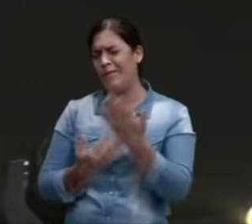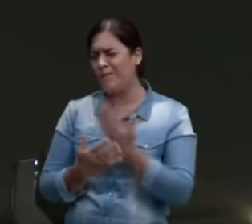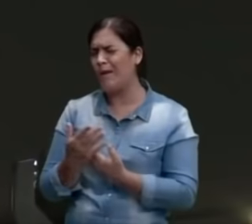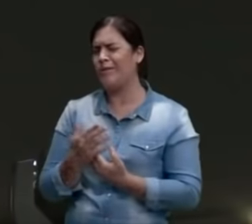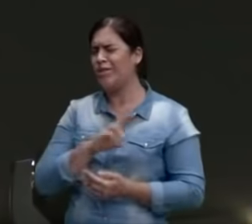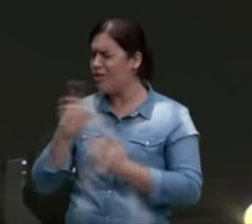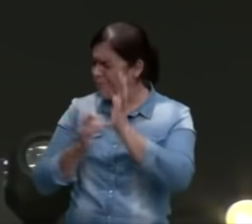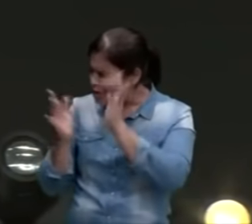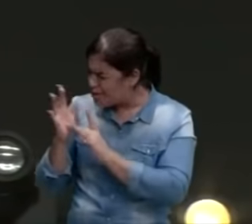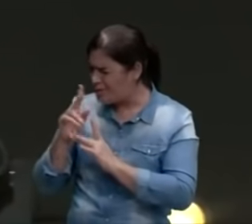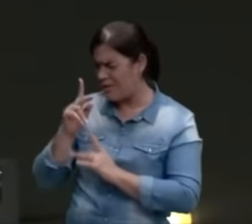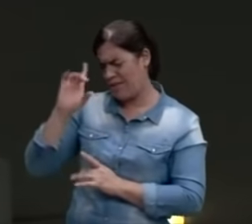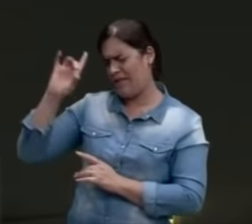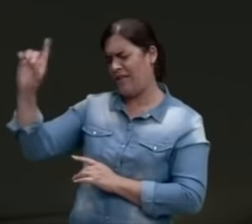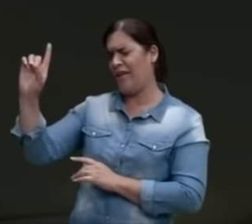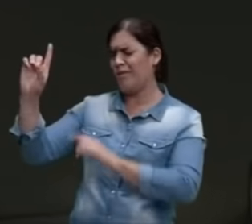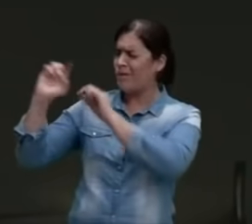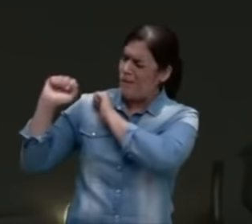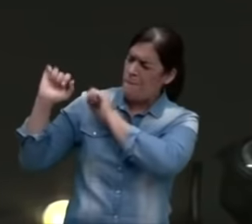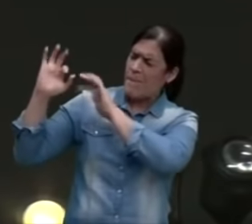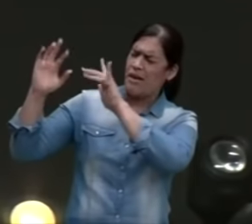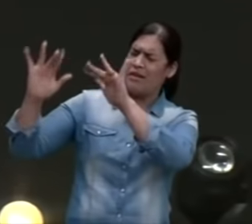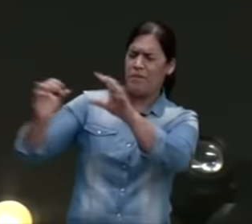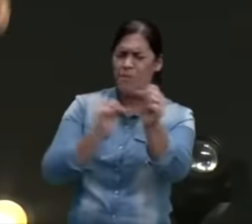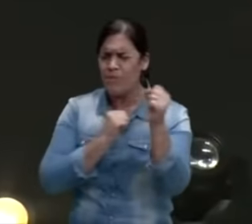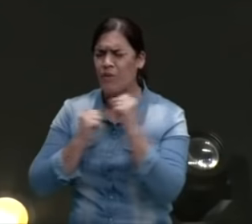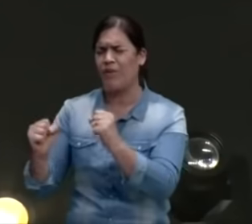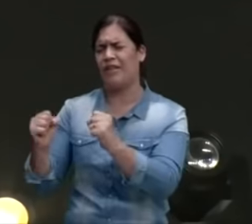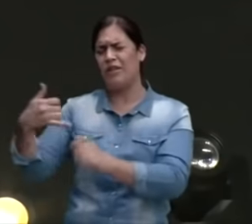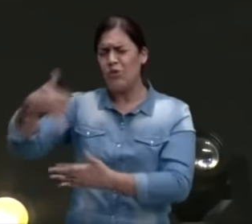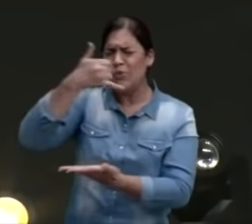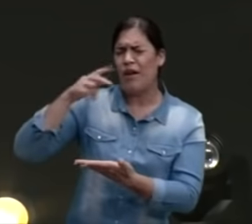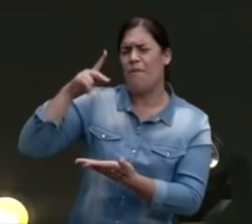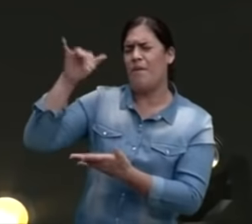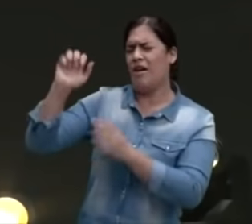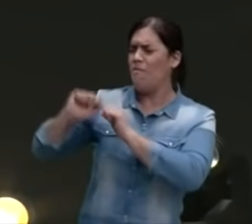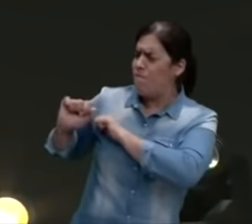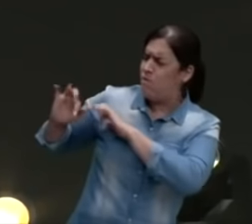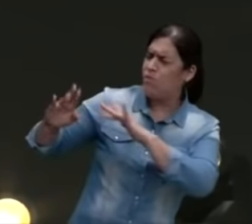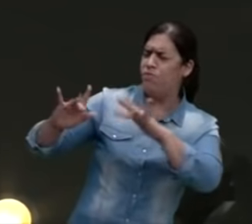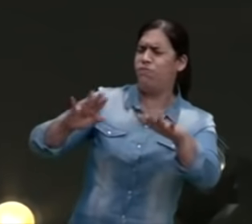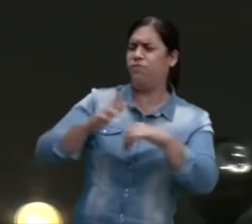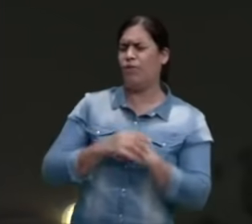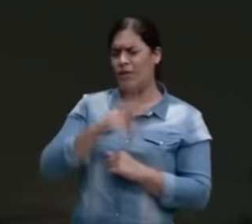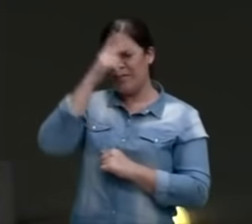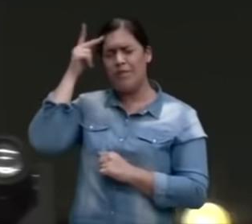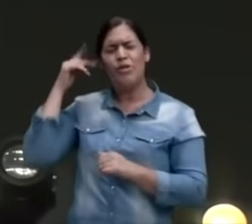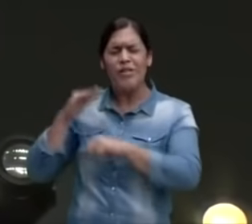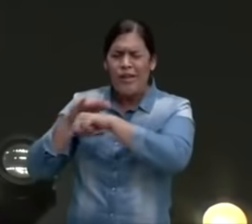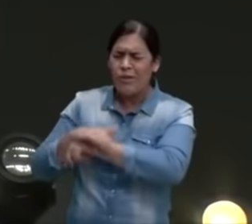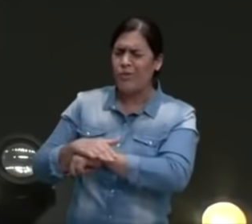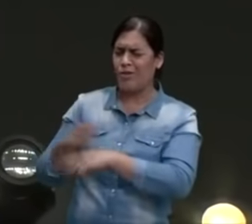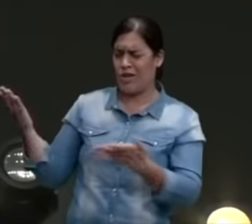Em nome de Jesus, ó Deus, derrama, Pai, do Teu poder, da Tua unção, Pai, e que essa pessoa que esta noite está entregando